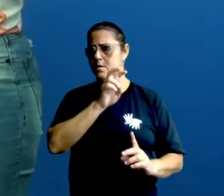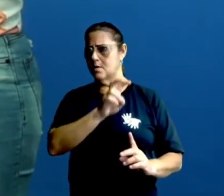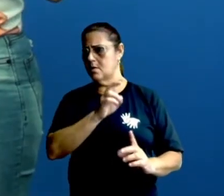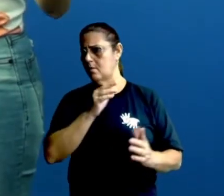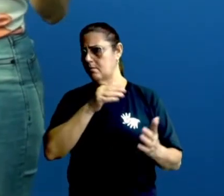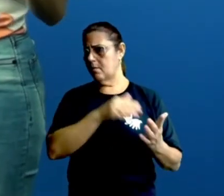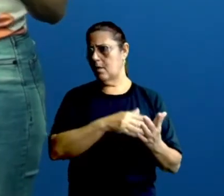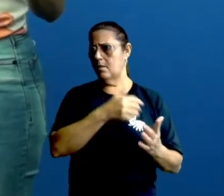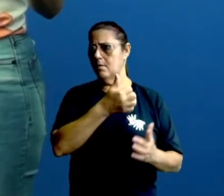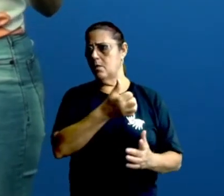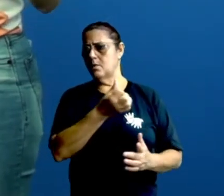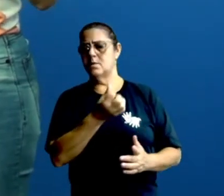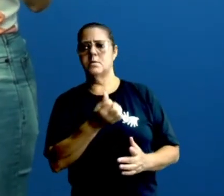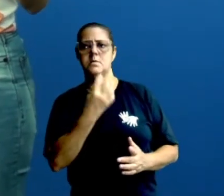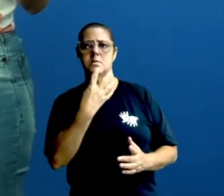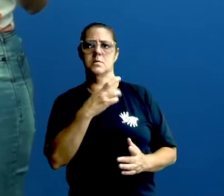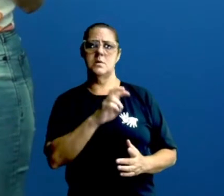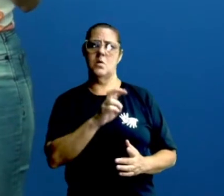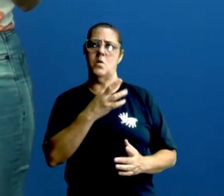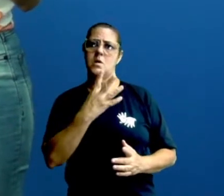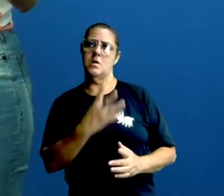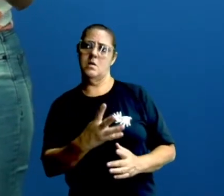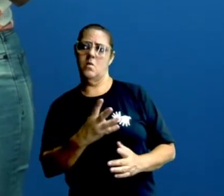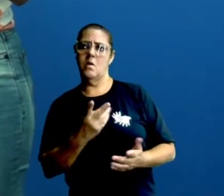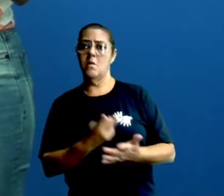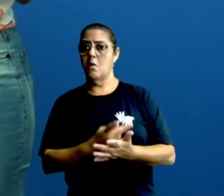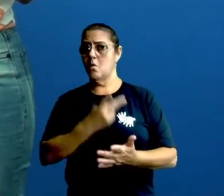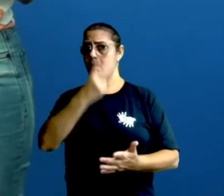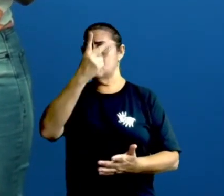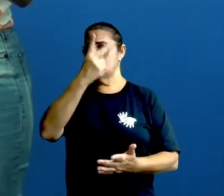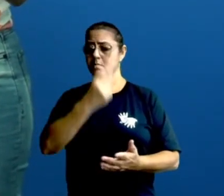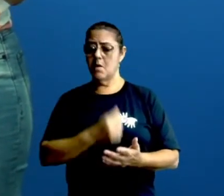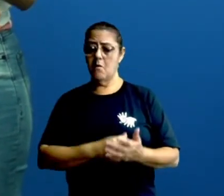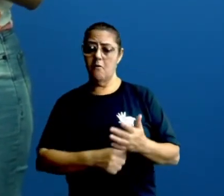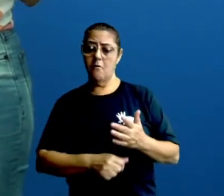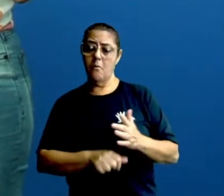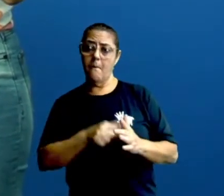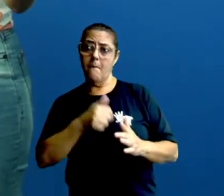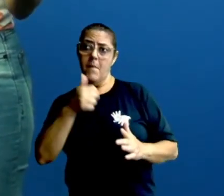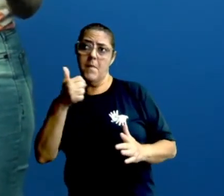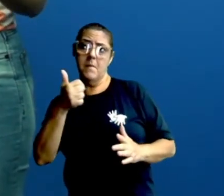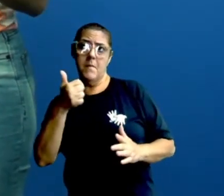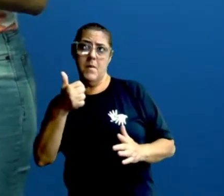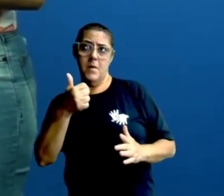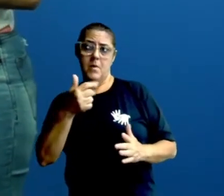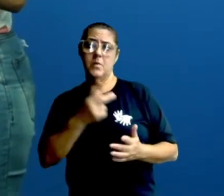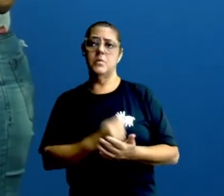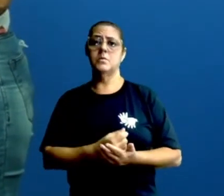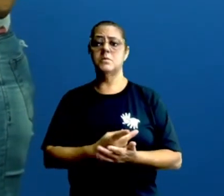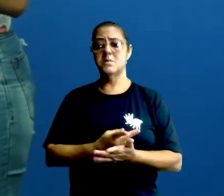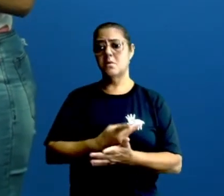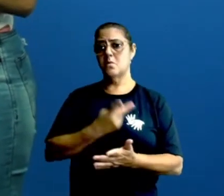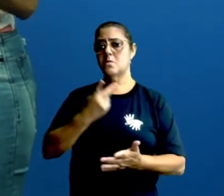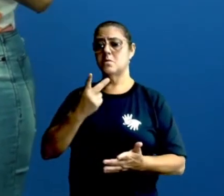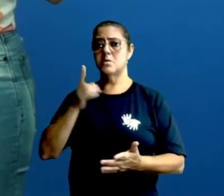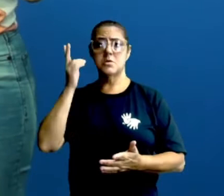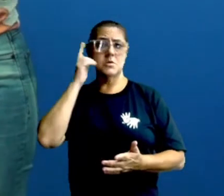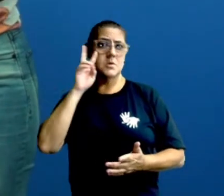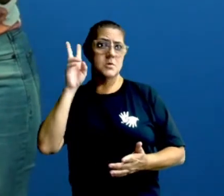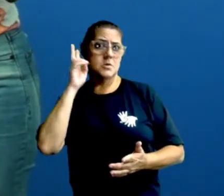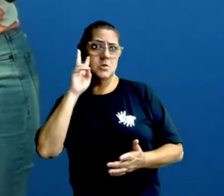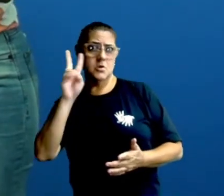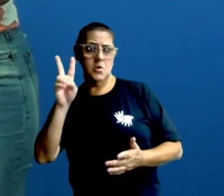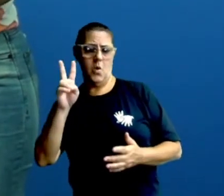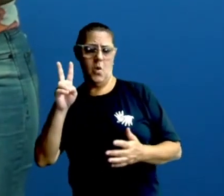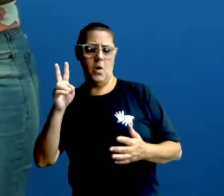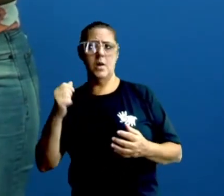1645-1654? Foi um dos primeiros acontecimentos históricos aqui, um dos primeiros acontecimentos históricos que